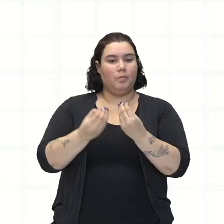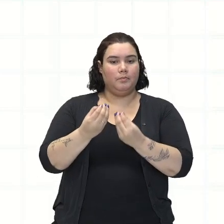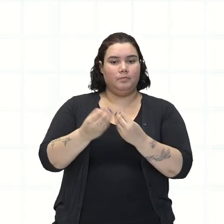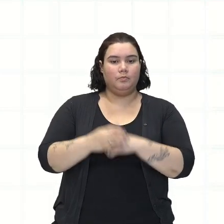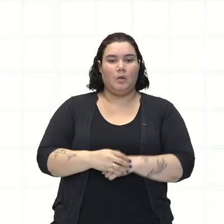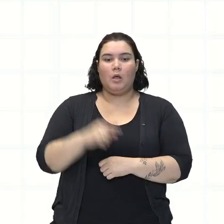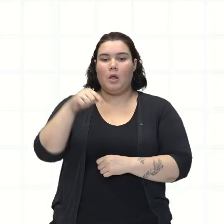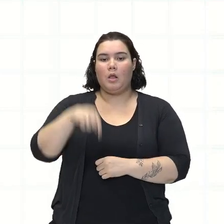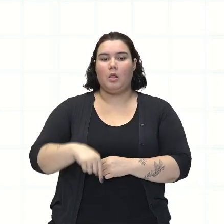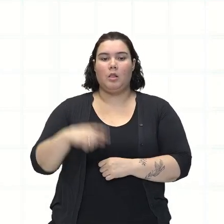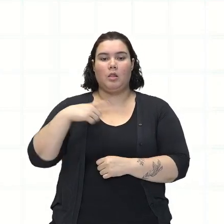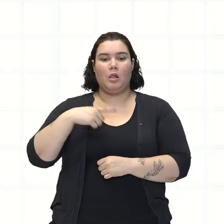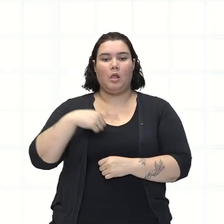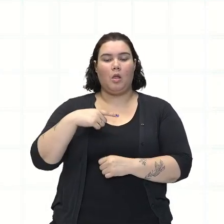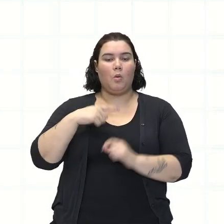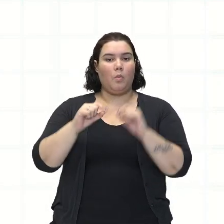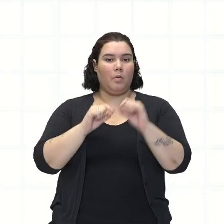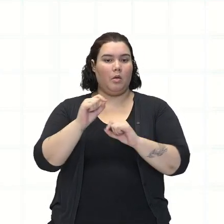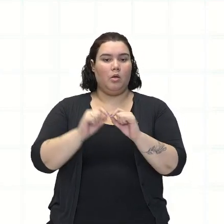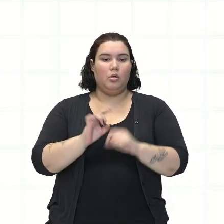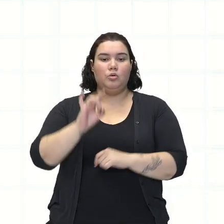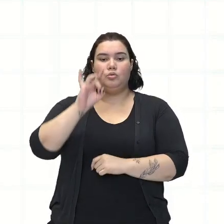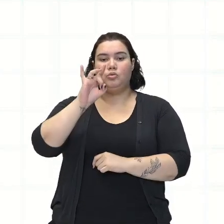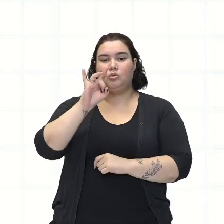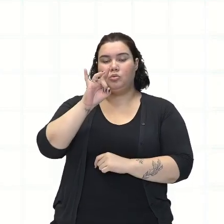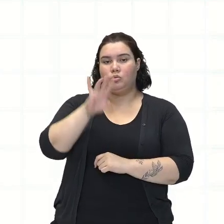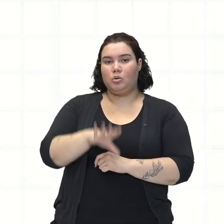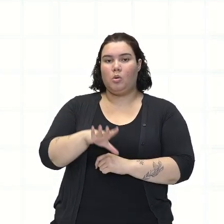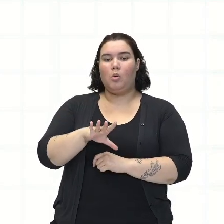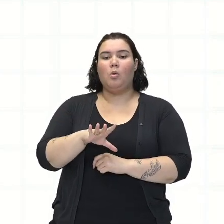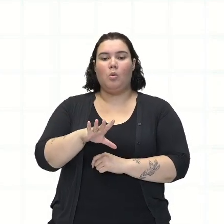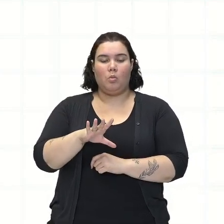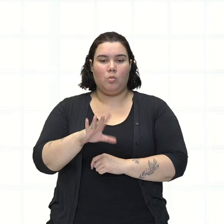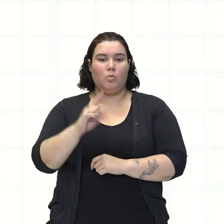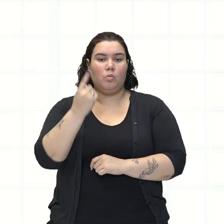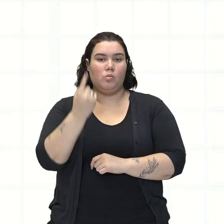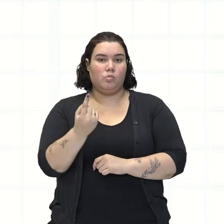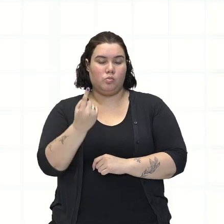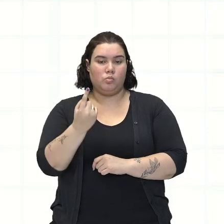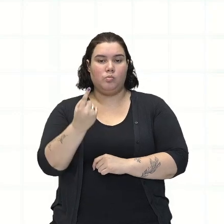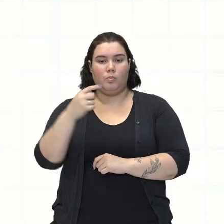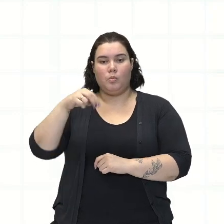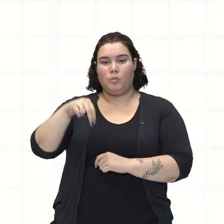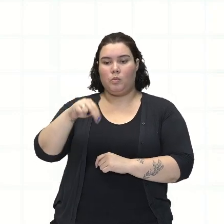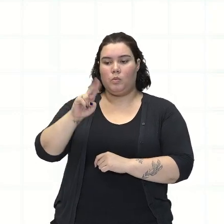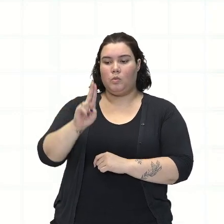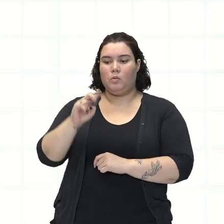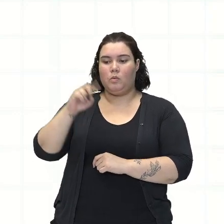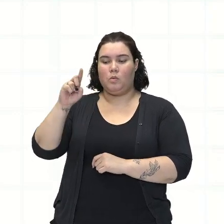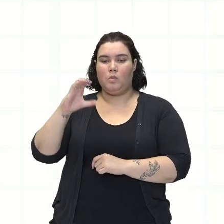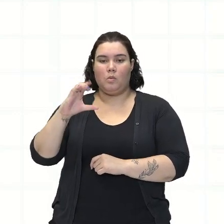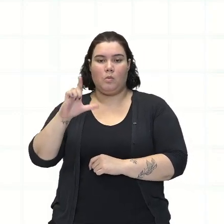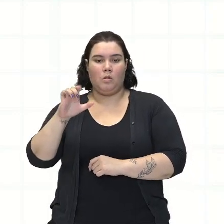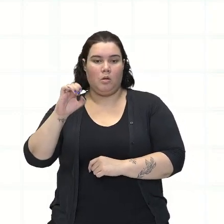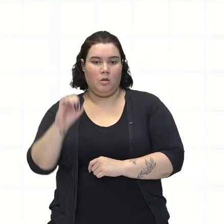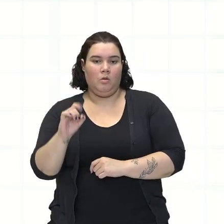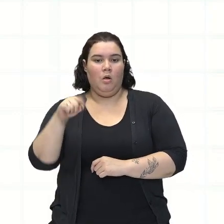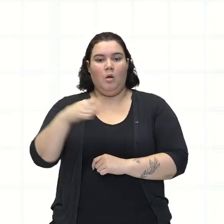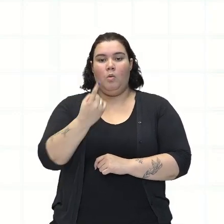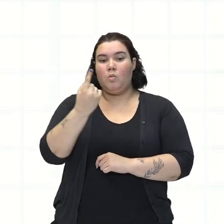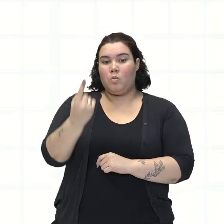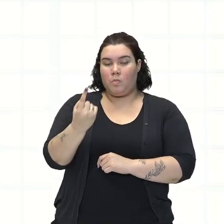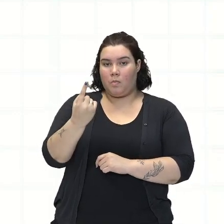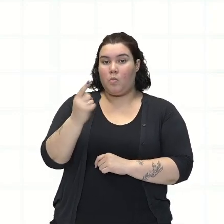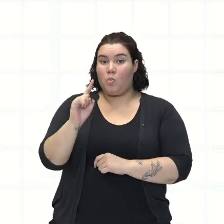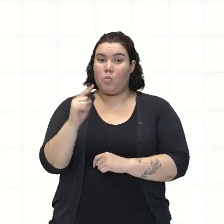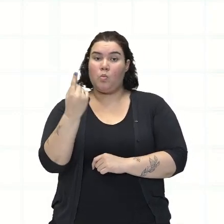é composto por apenas um núcleo. Uma única palavra, um grupo